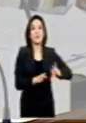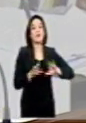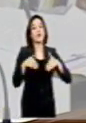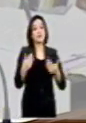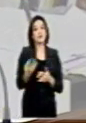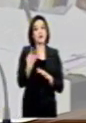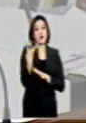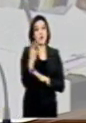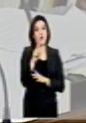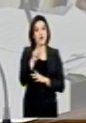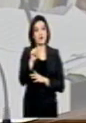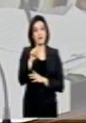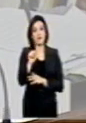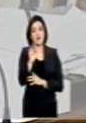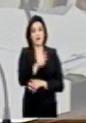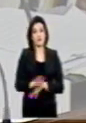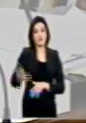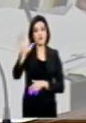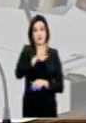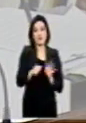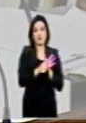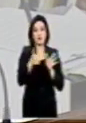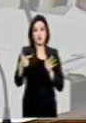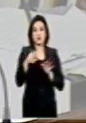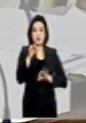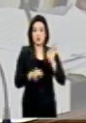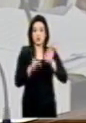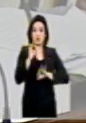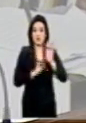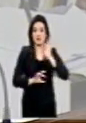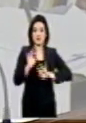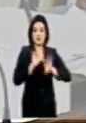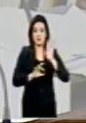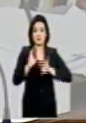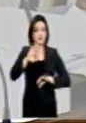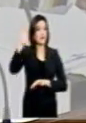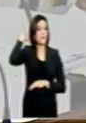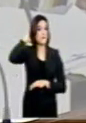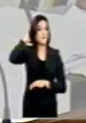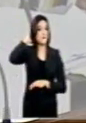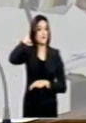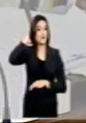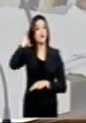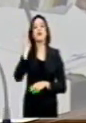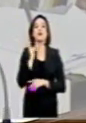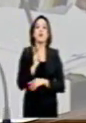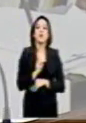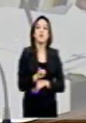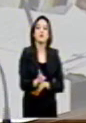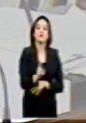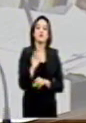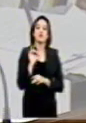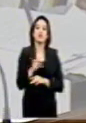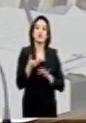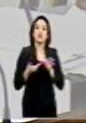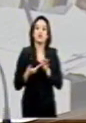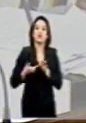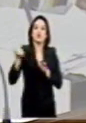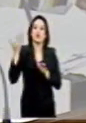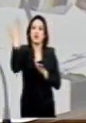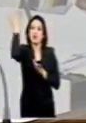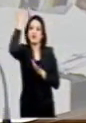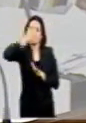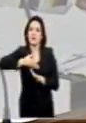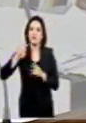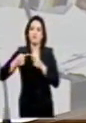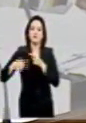e do 2º Juizado Especial Federal Criminal da Seção Judiciária do Estado do Pará prossegue somente com a exclusão das provas declaradas